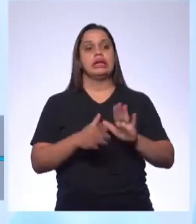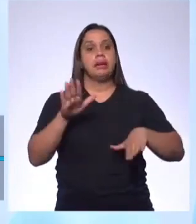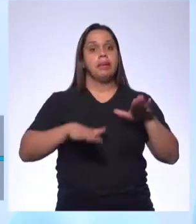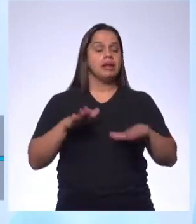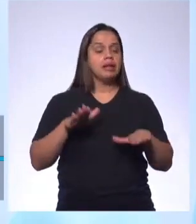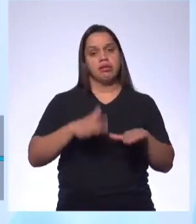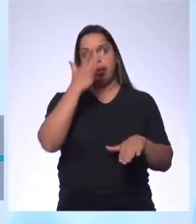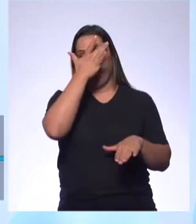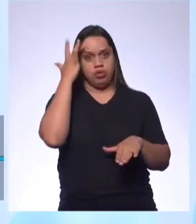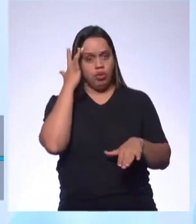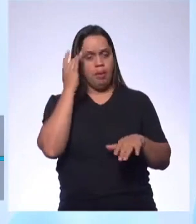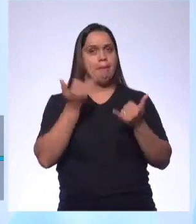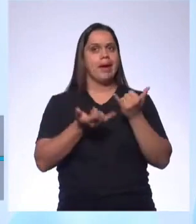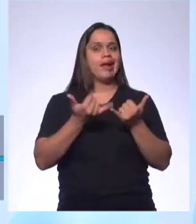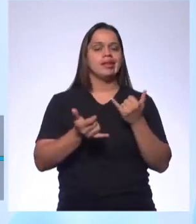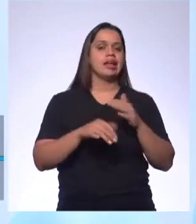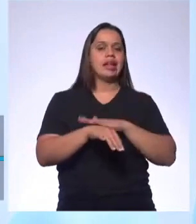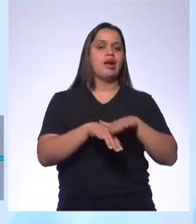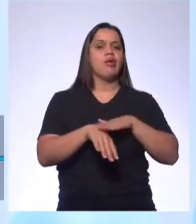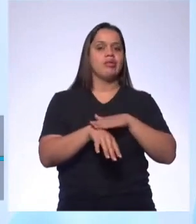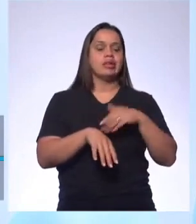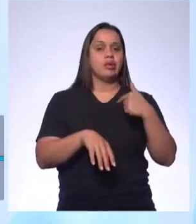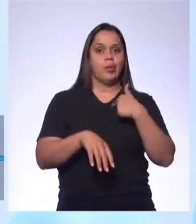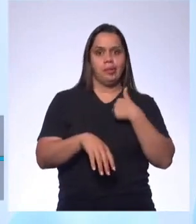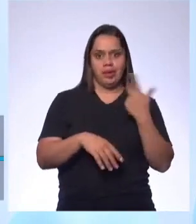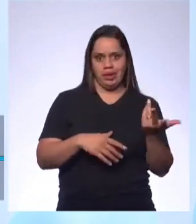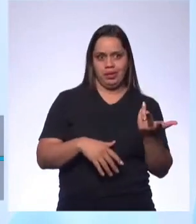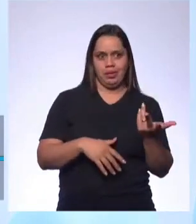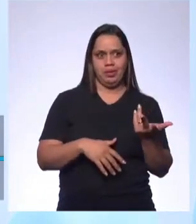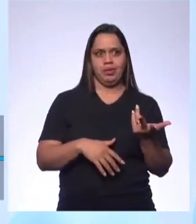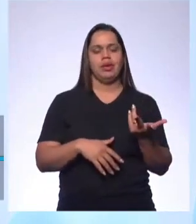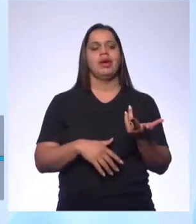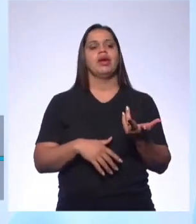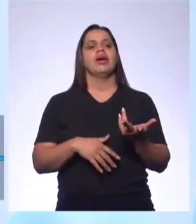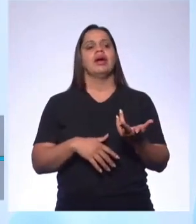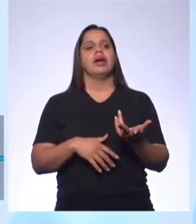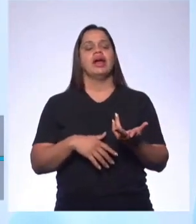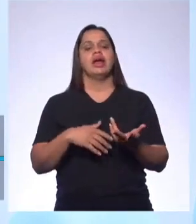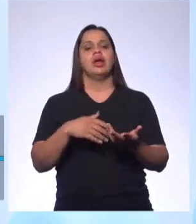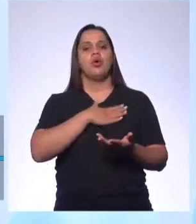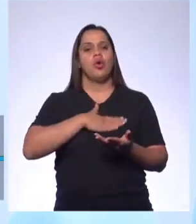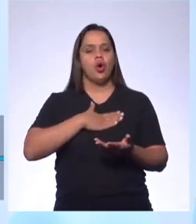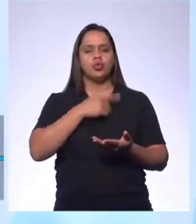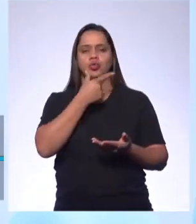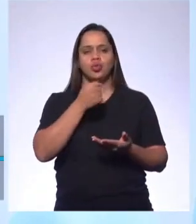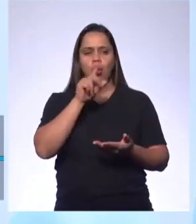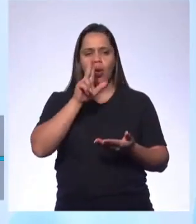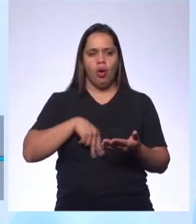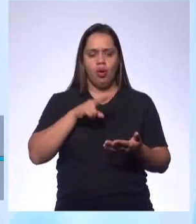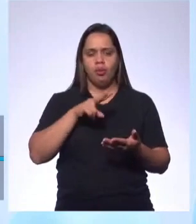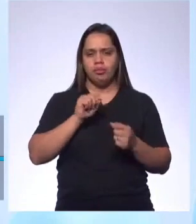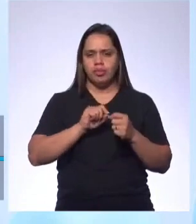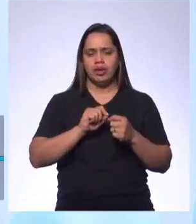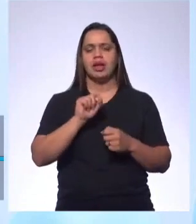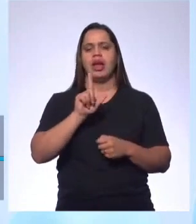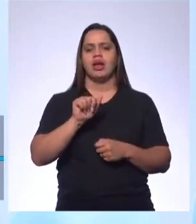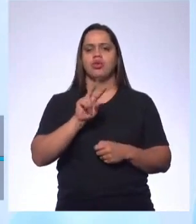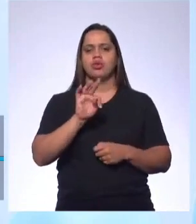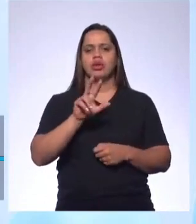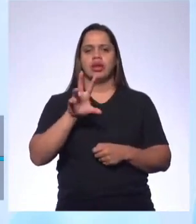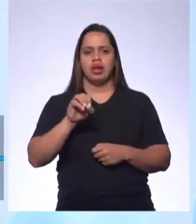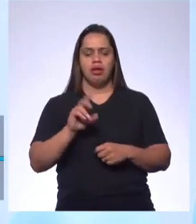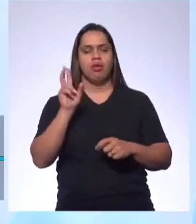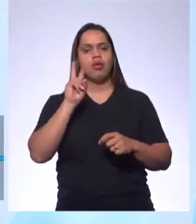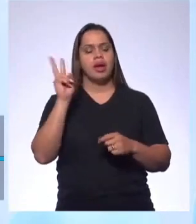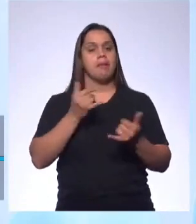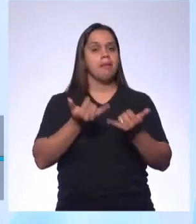né? Tem alguns autores. Eu acho que Gustavo Cerbasi, por incrível que pareça, eu admiro muito os livros dele, porque ele tem essa capacidade de parecer que ele está conversando